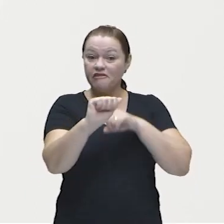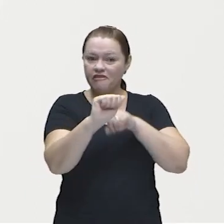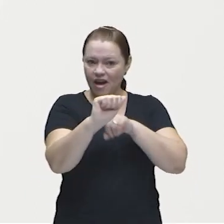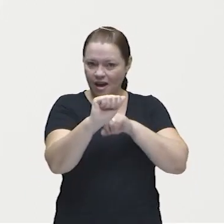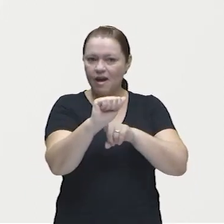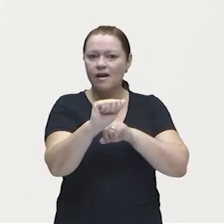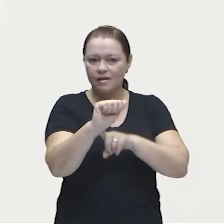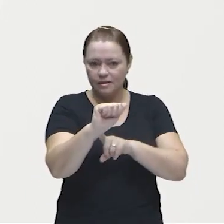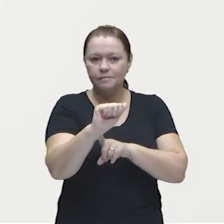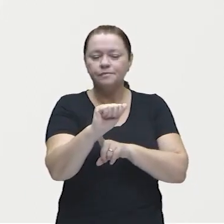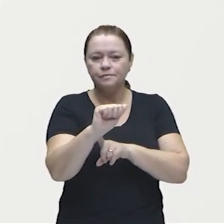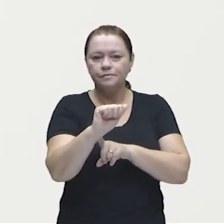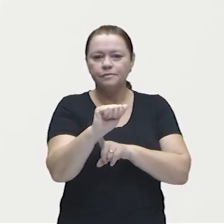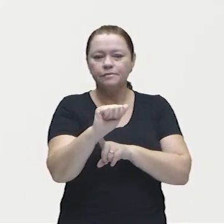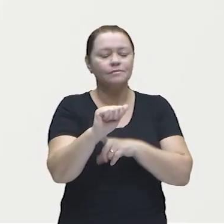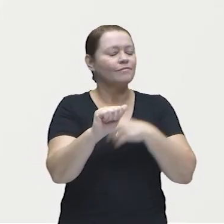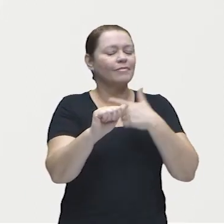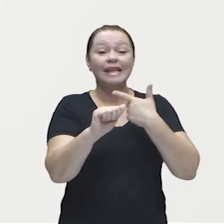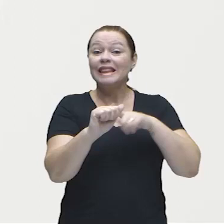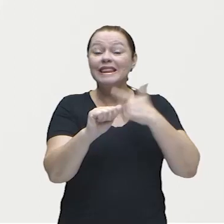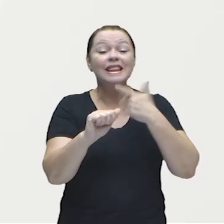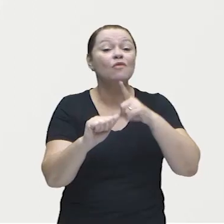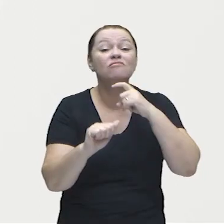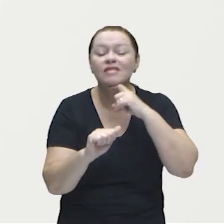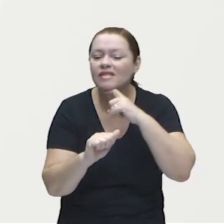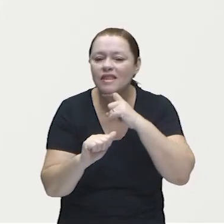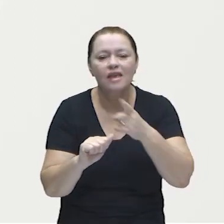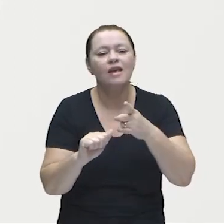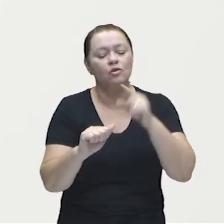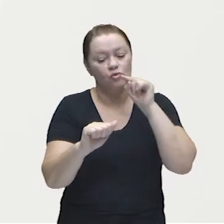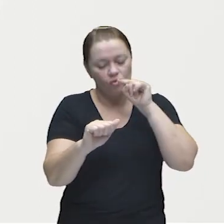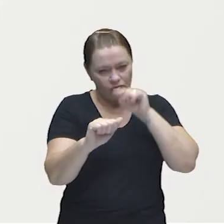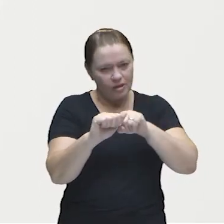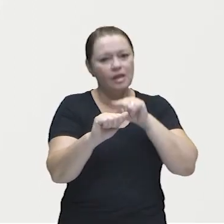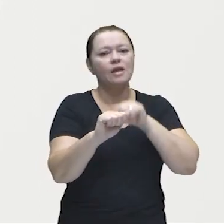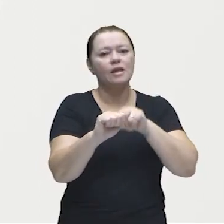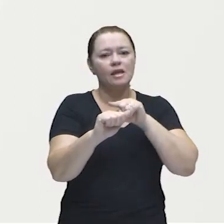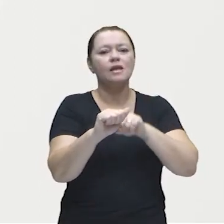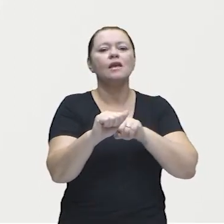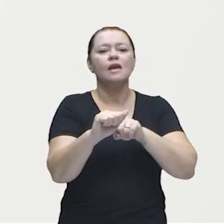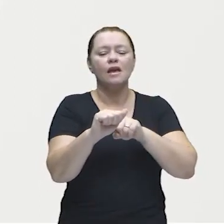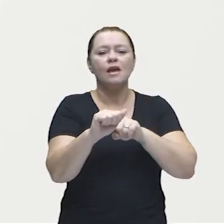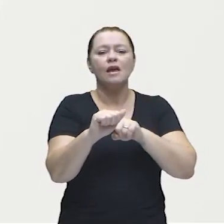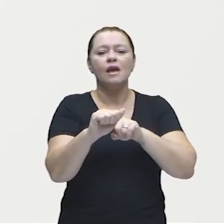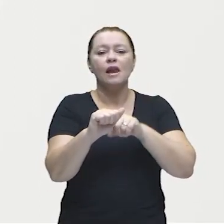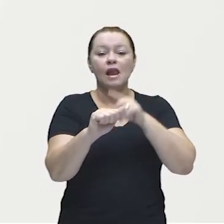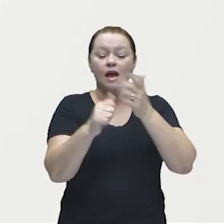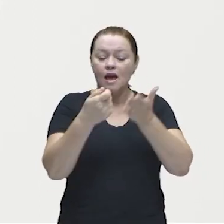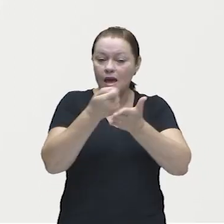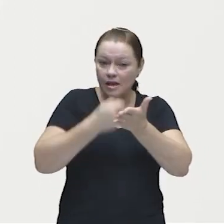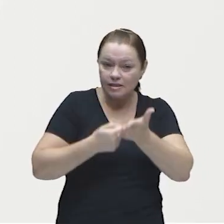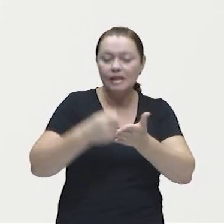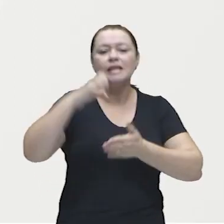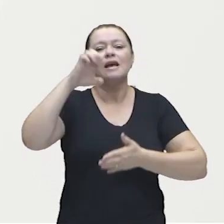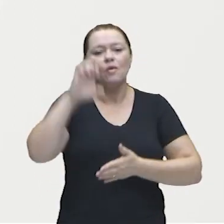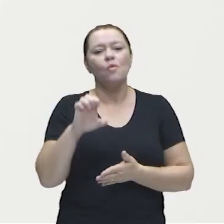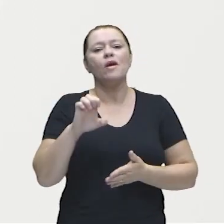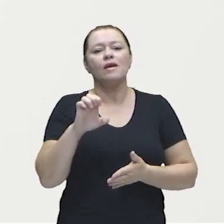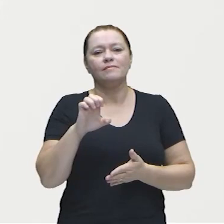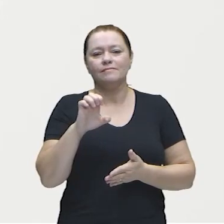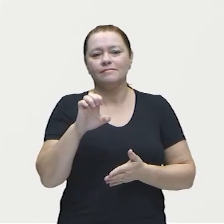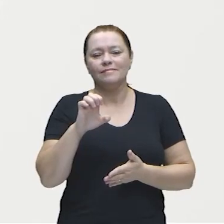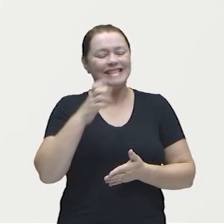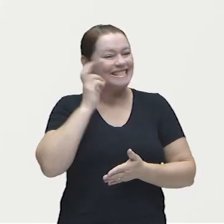Fá, não tenha dúvida, crianças, que ela será escrita com a letra E aqui no final.